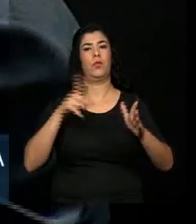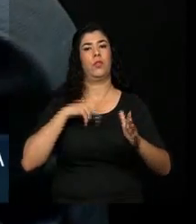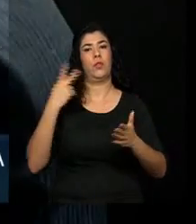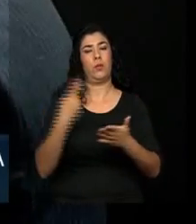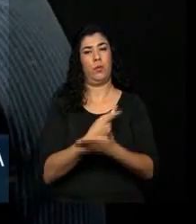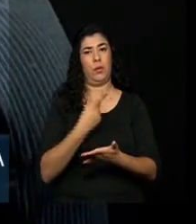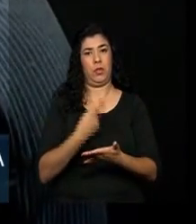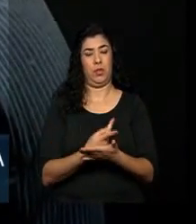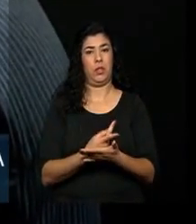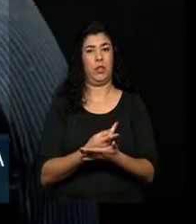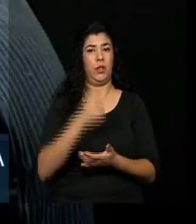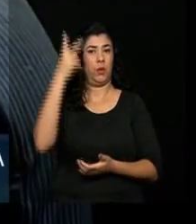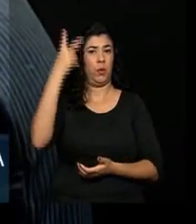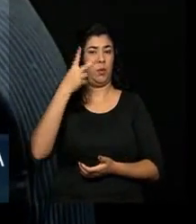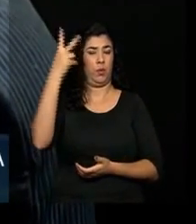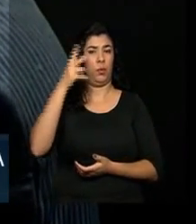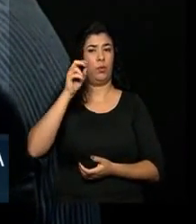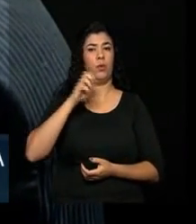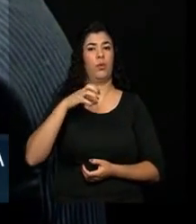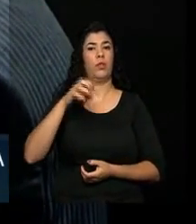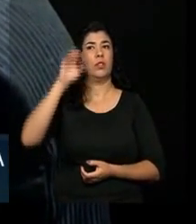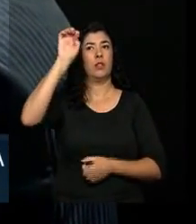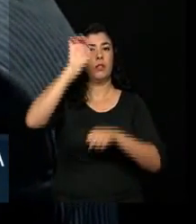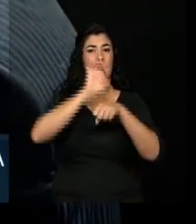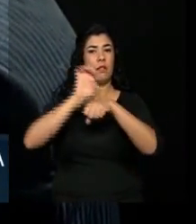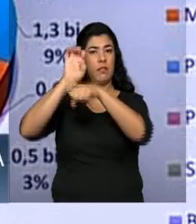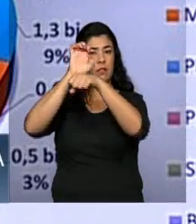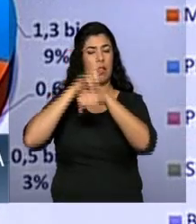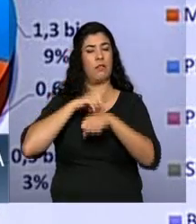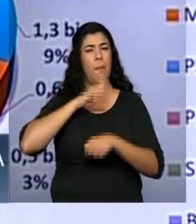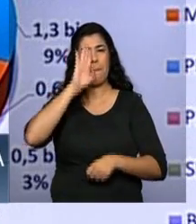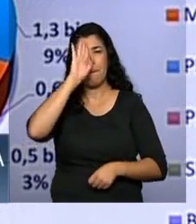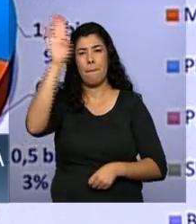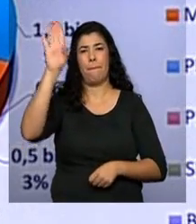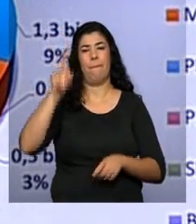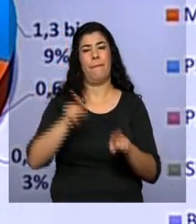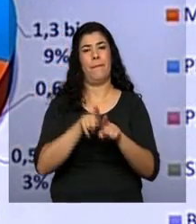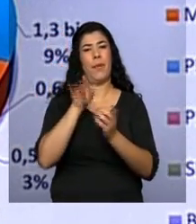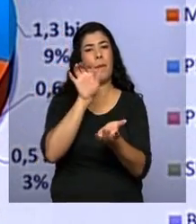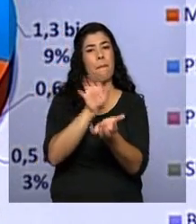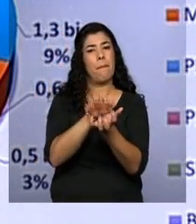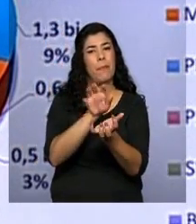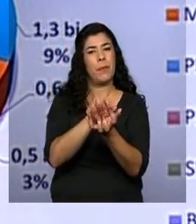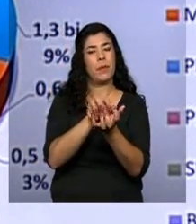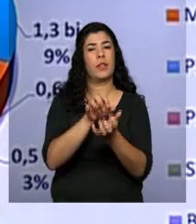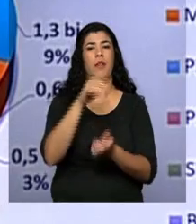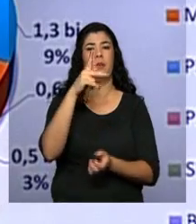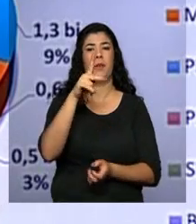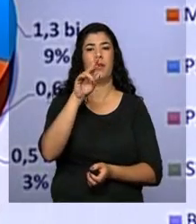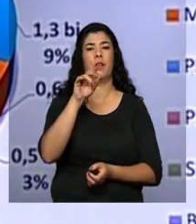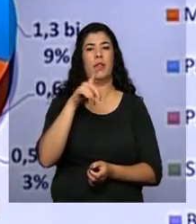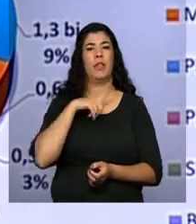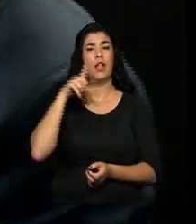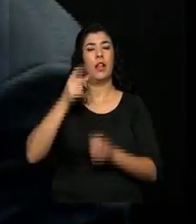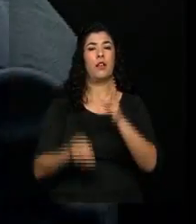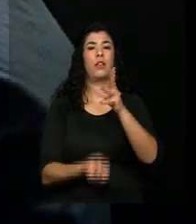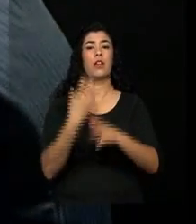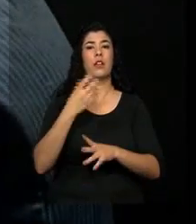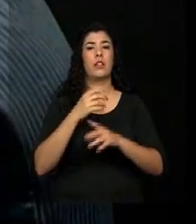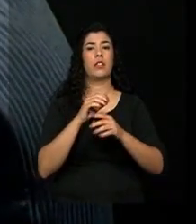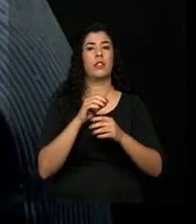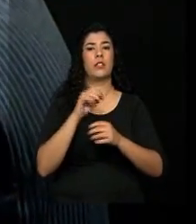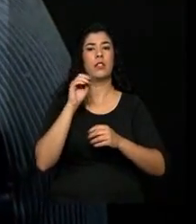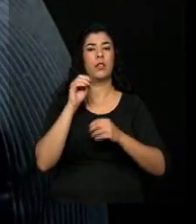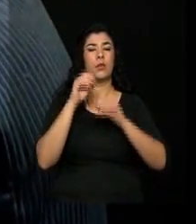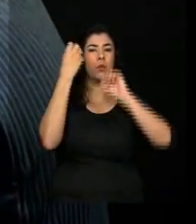eh nos dois estados principalmente em Pernambuco também com a instalação da Fiat lá em Pernambuco